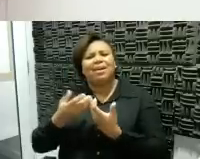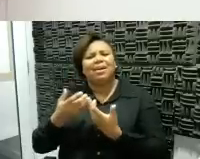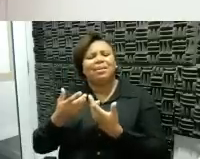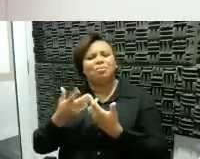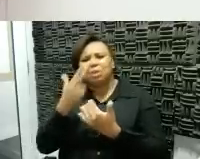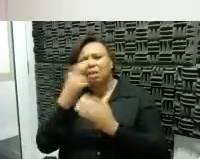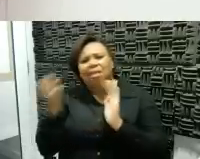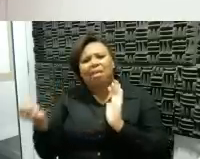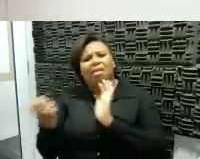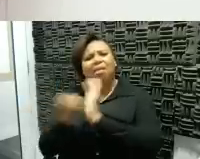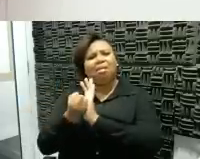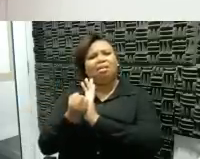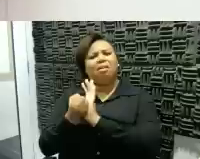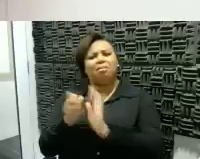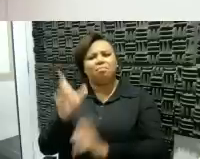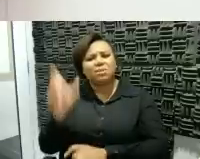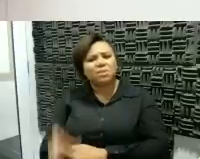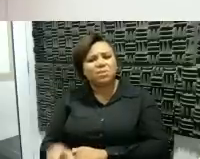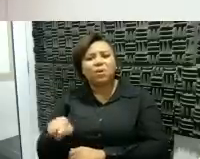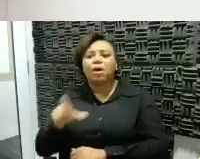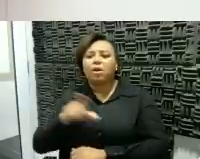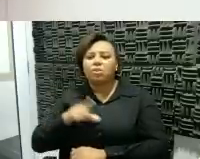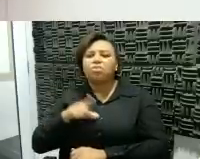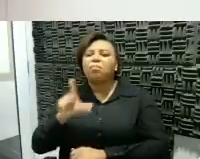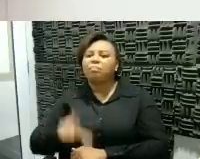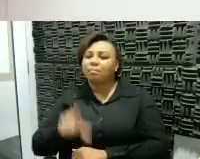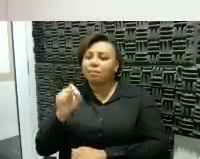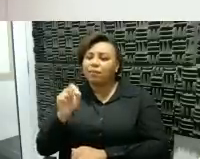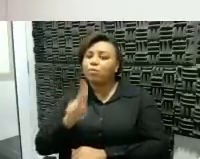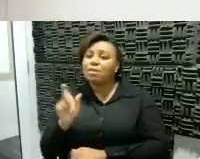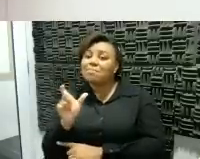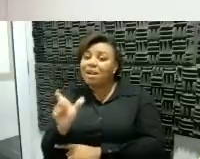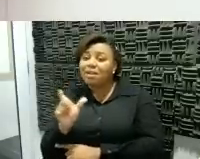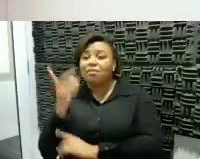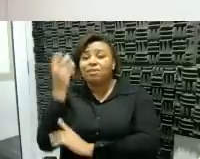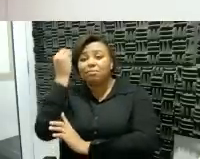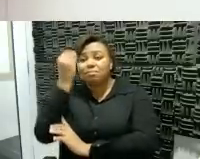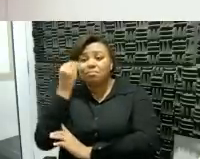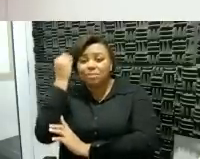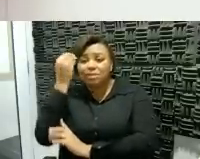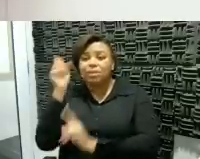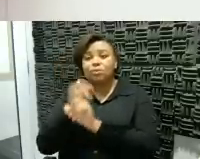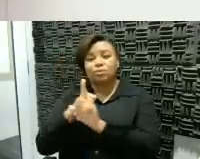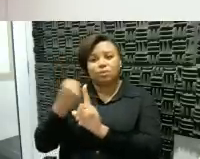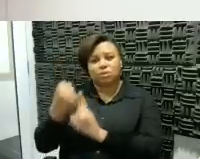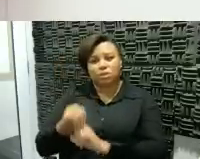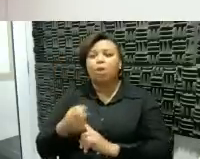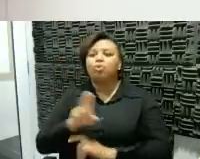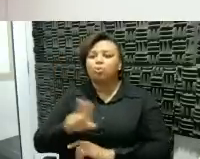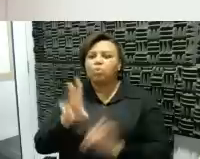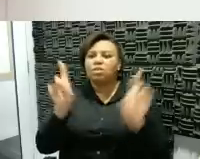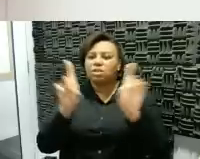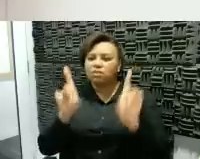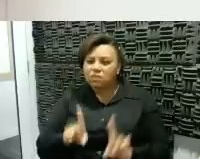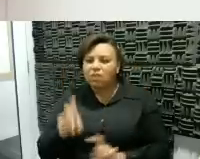enfim e a gente tem preferido usar então psicossocial então tem usado deficiência intelectual para quem tem eh só eh